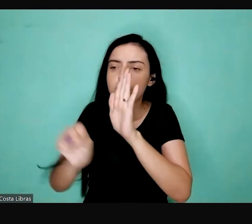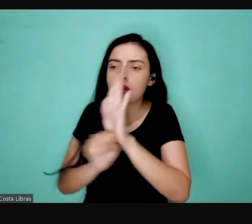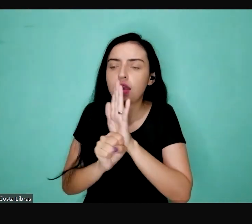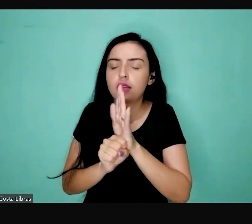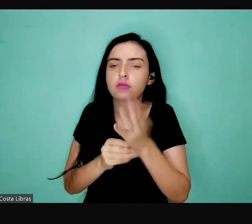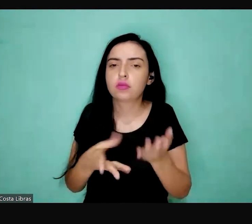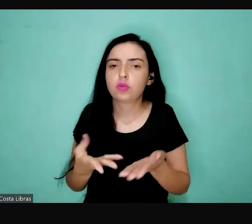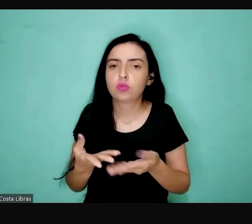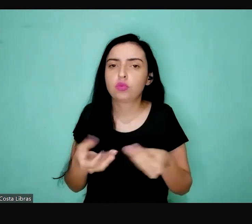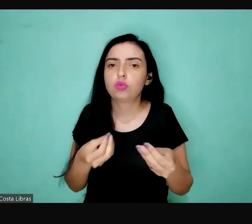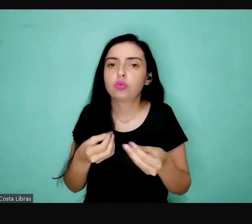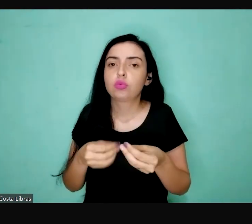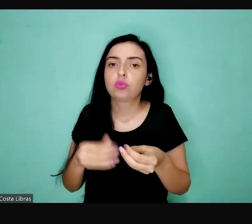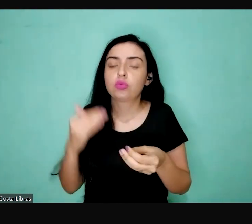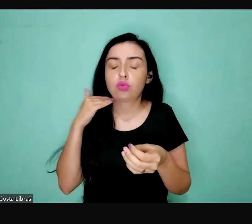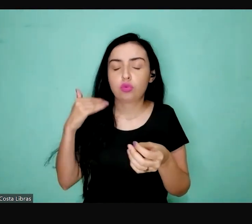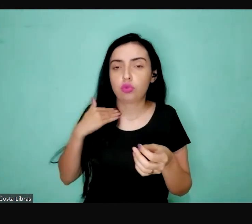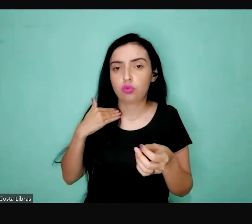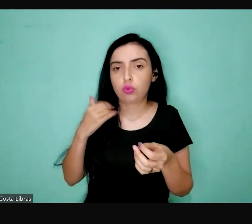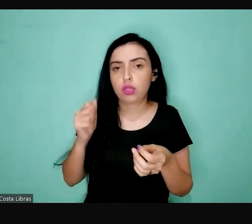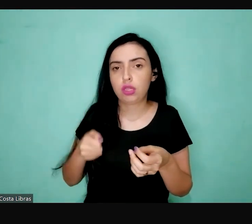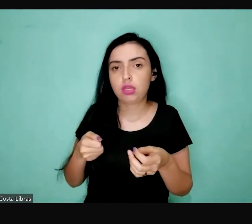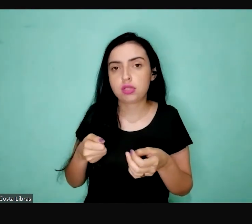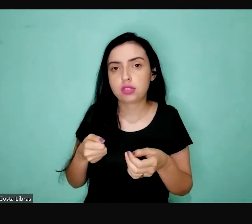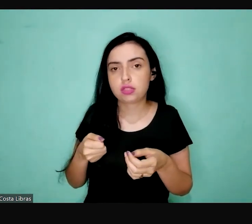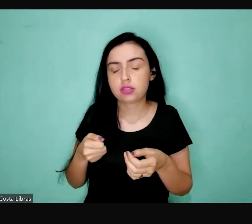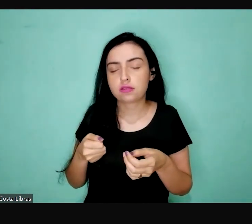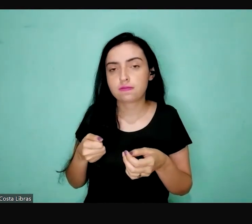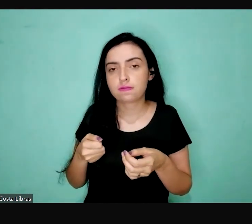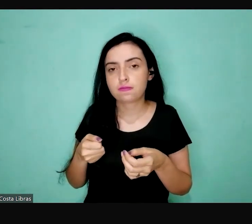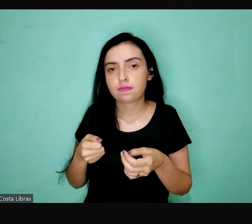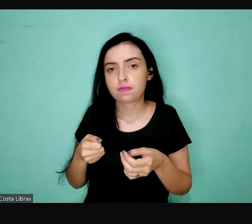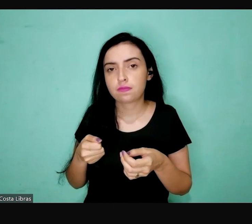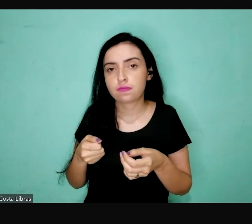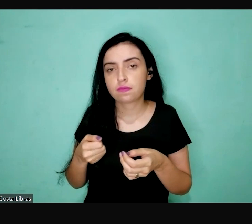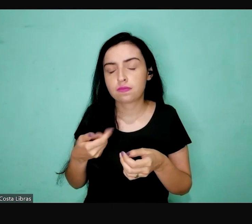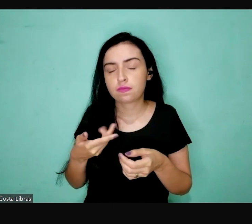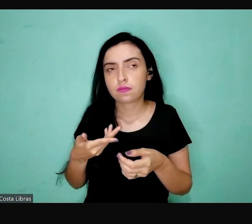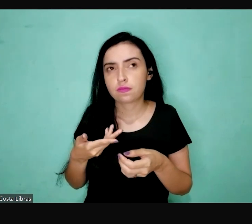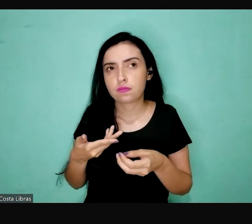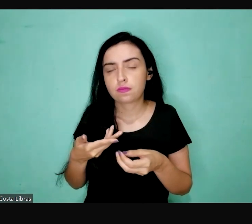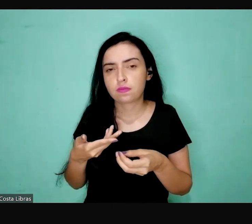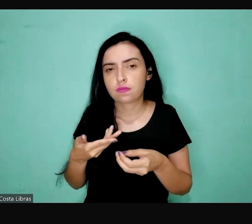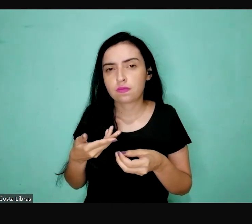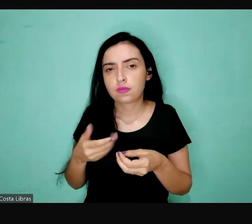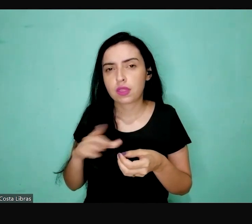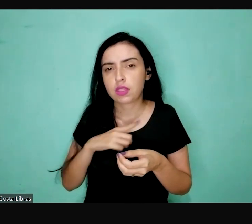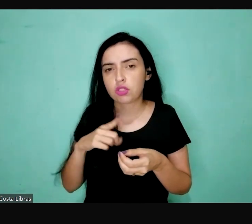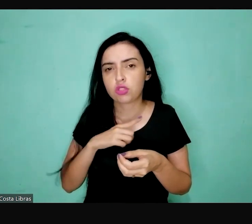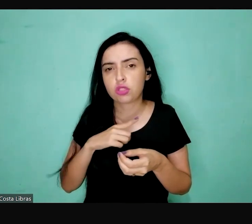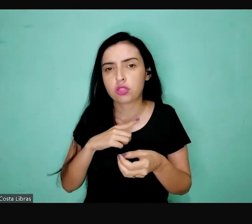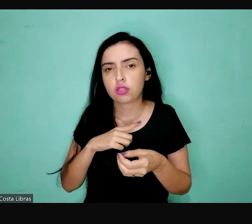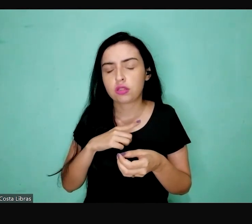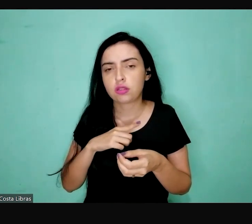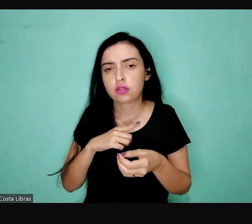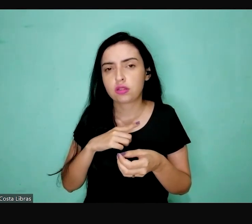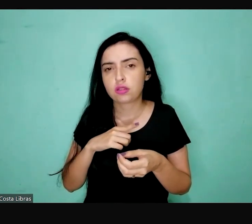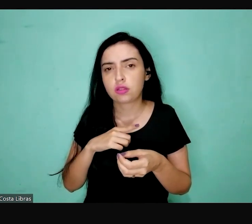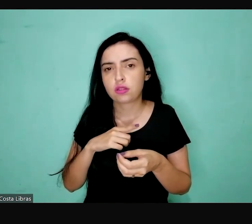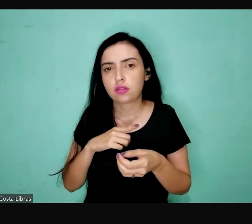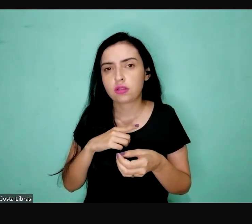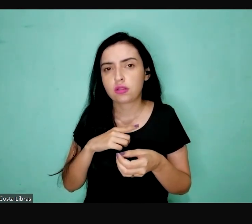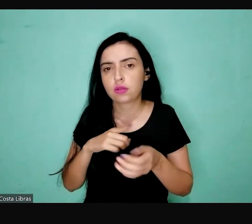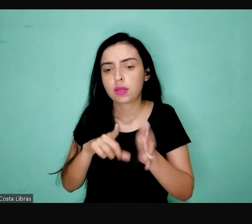o juiz, o nosso juiz de instrução, que tinha dirigido a pesquisa